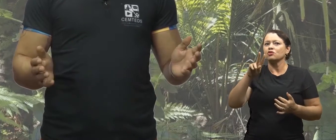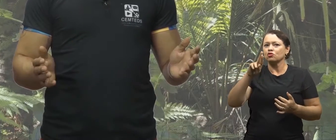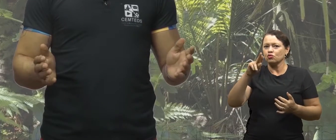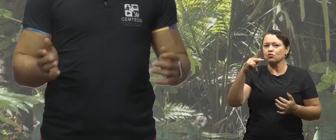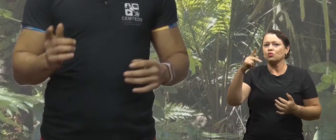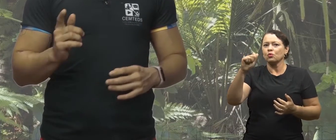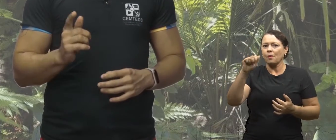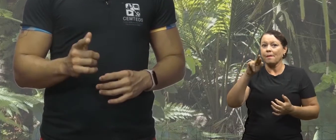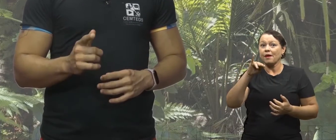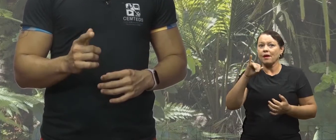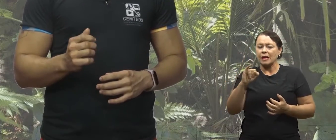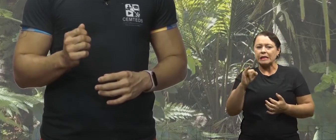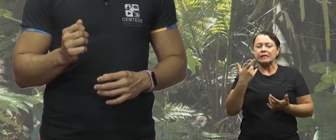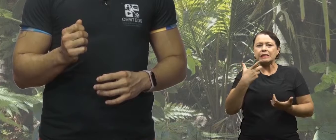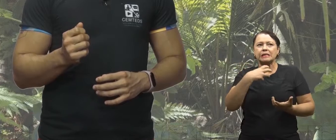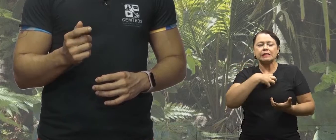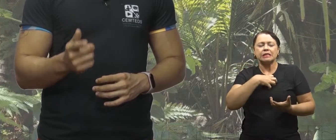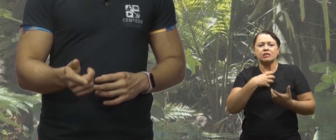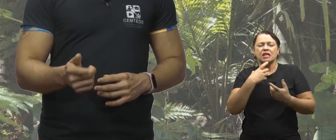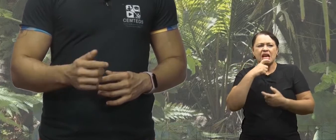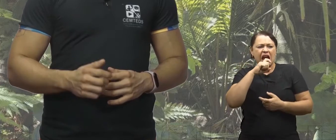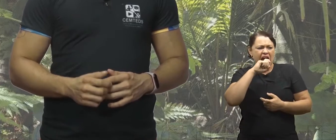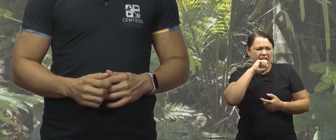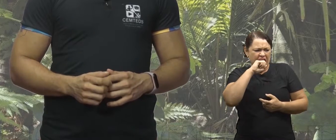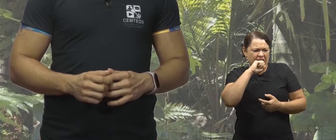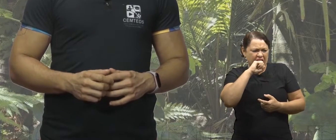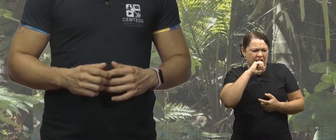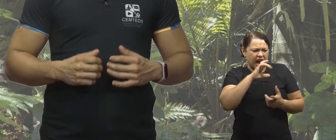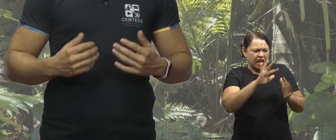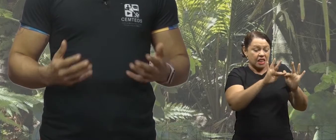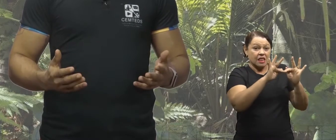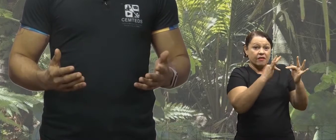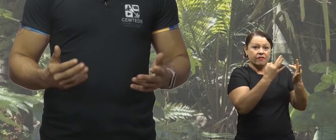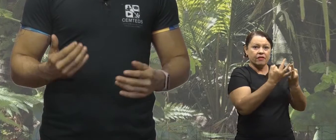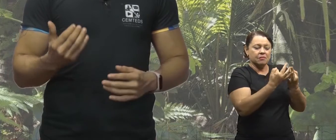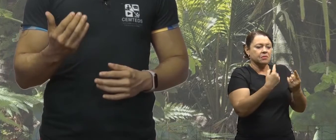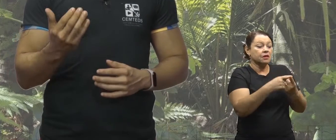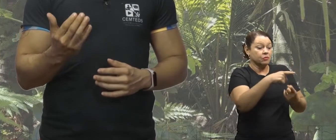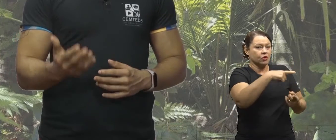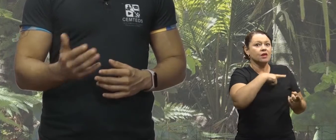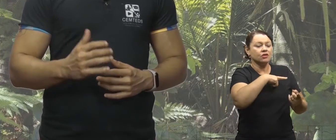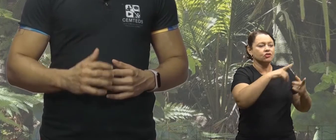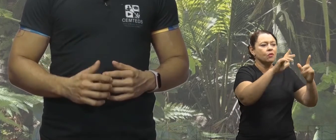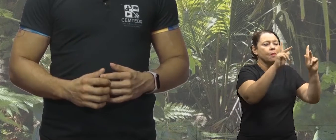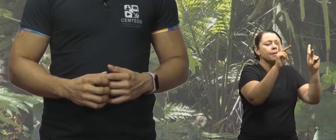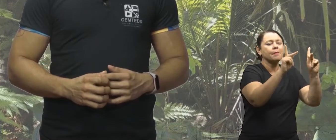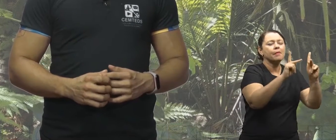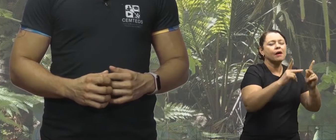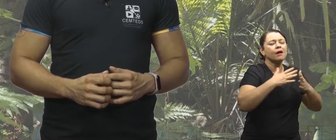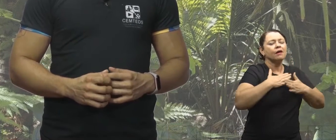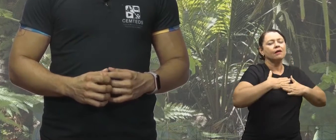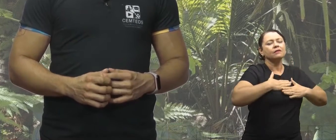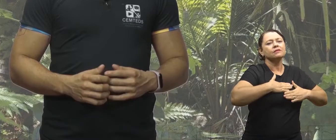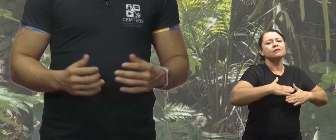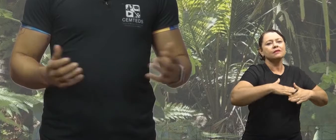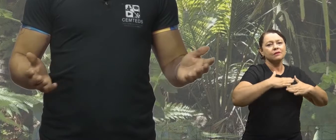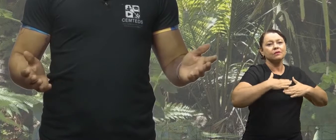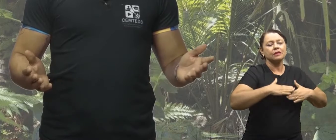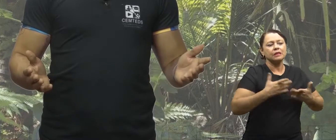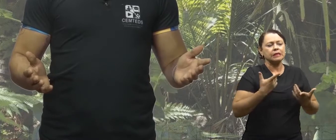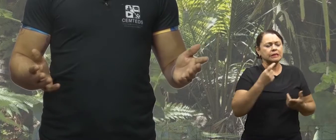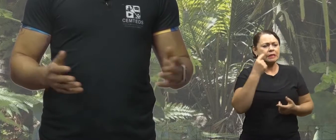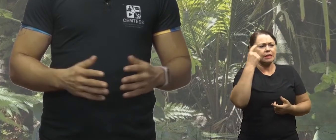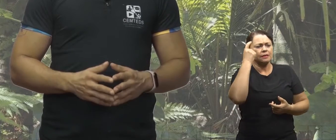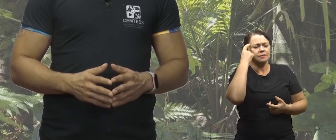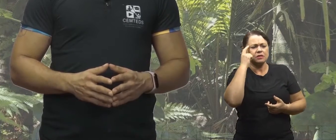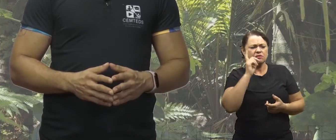Para os maués, Jurupari sentiu muita inveja do menino, da paz e da tranquilidade que ele transmitia, e